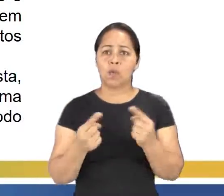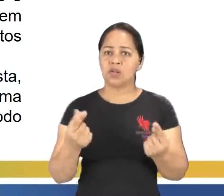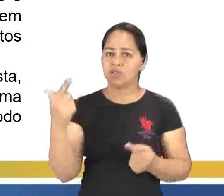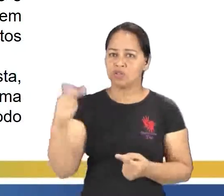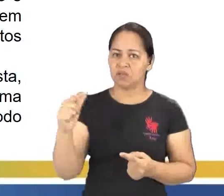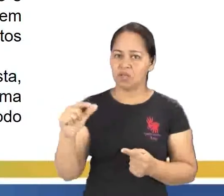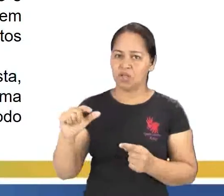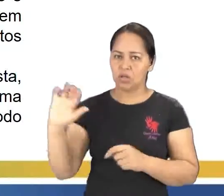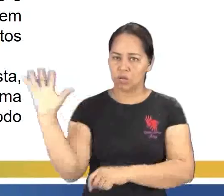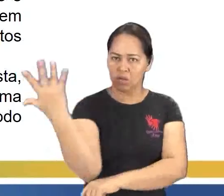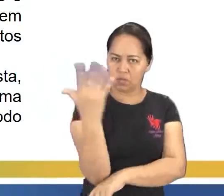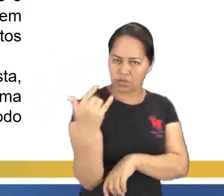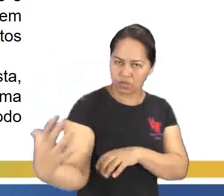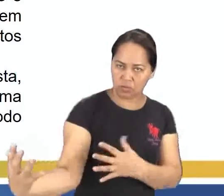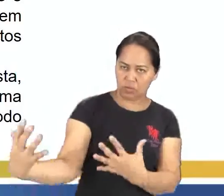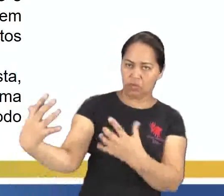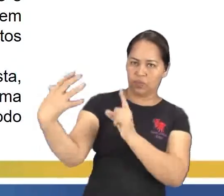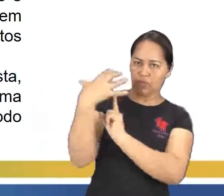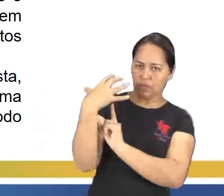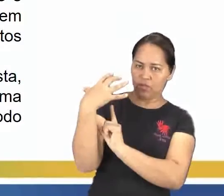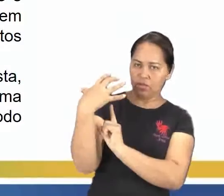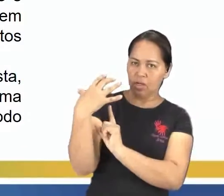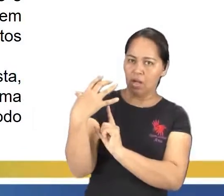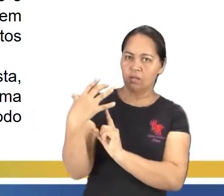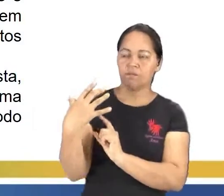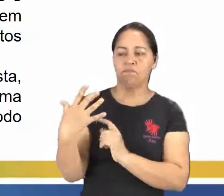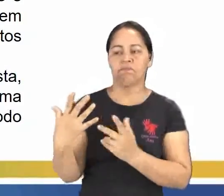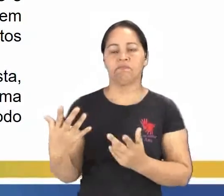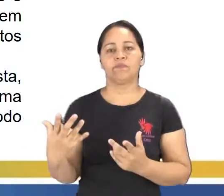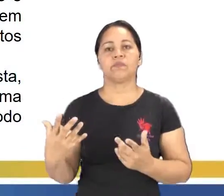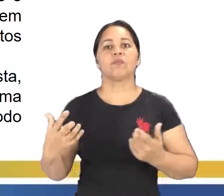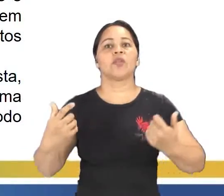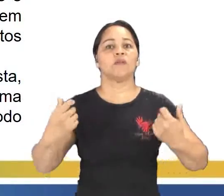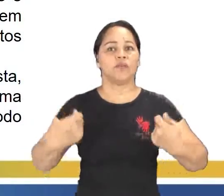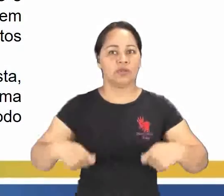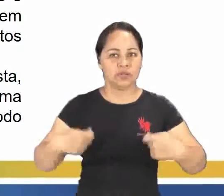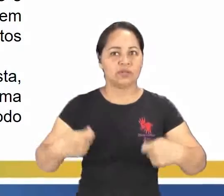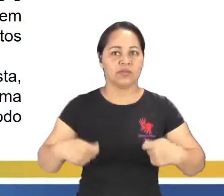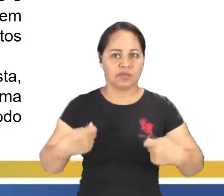meio ambiente em seu comportamento. Eu acabei de dizer que é